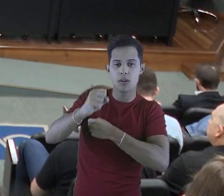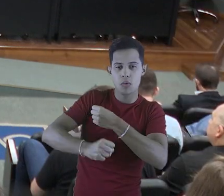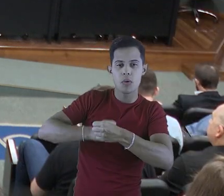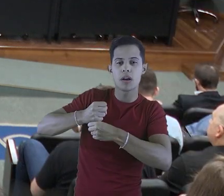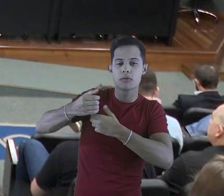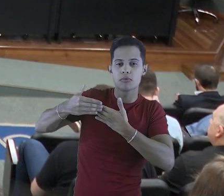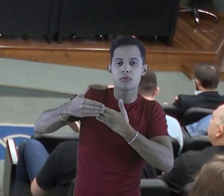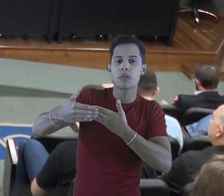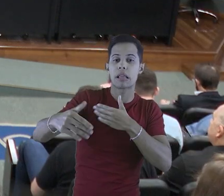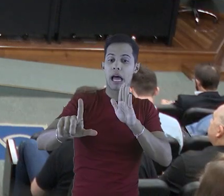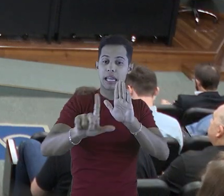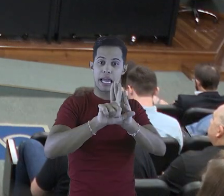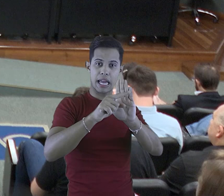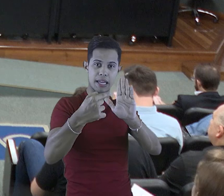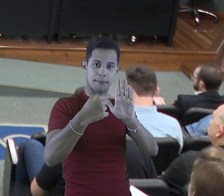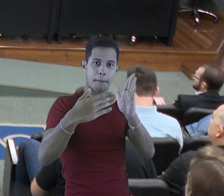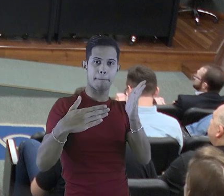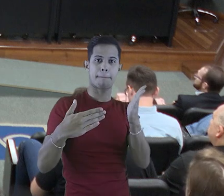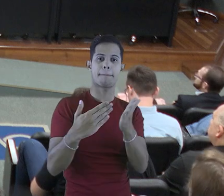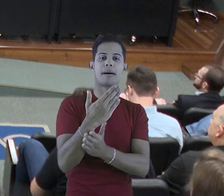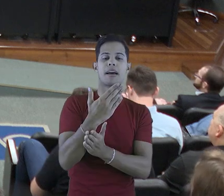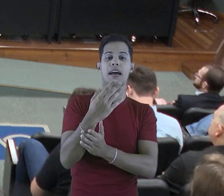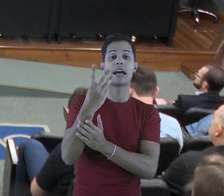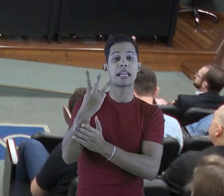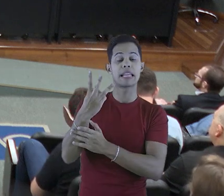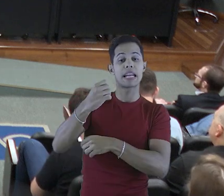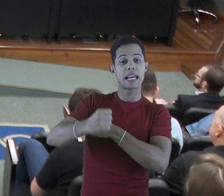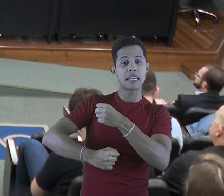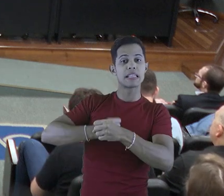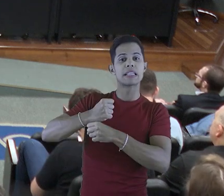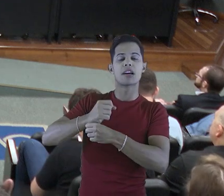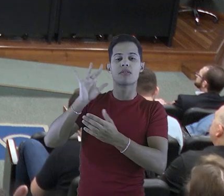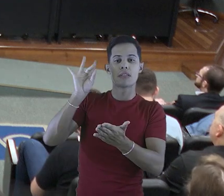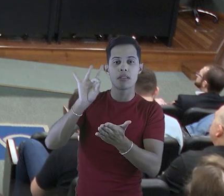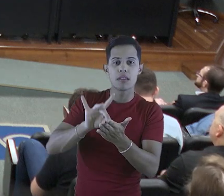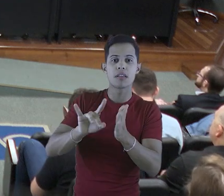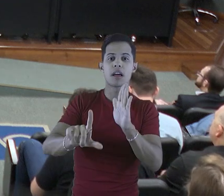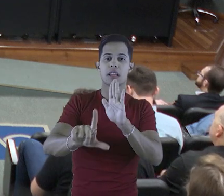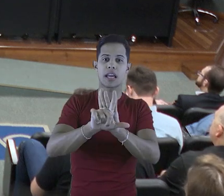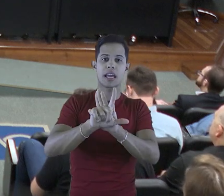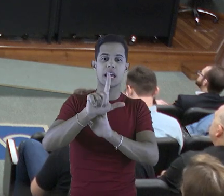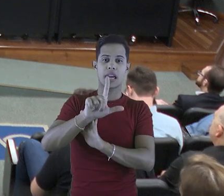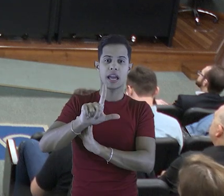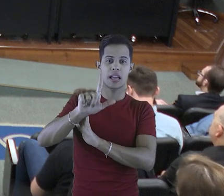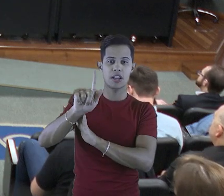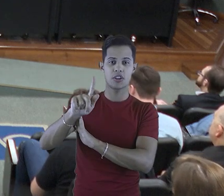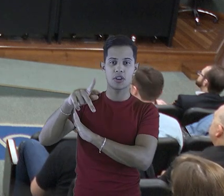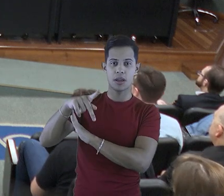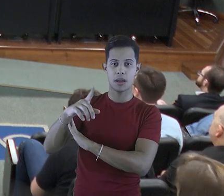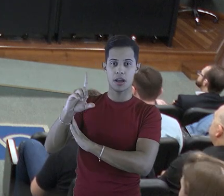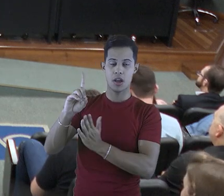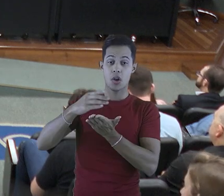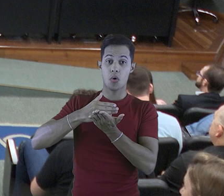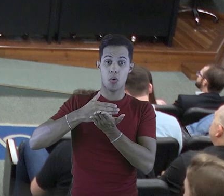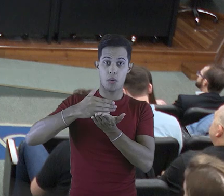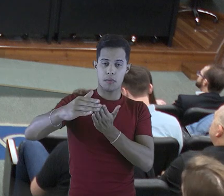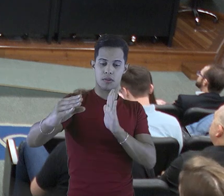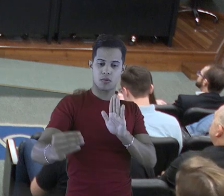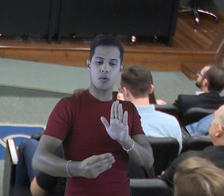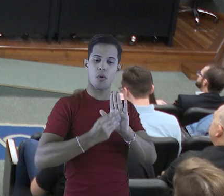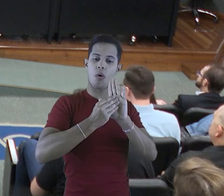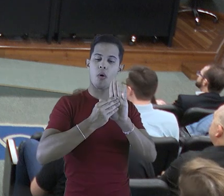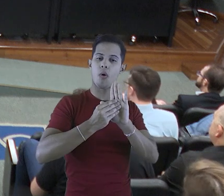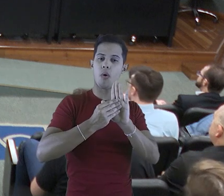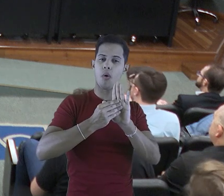vigência da lei, três anos da vigência efetiva da lei, a NPD começou a regulamentar o